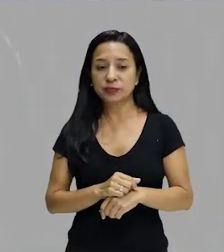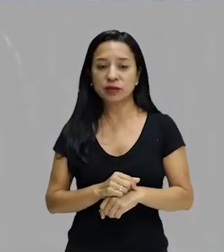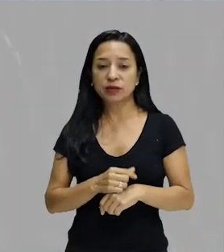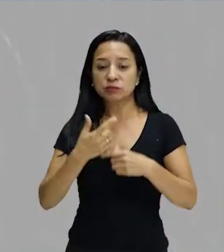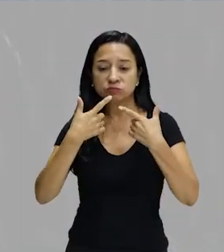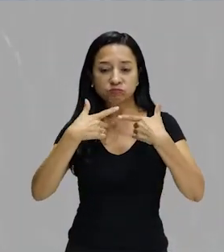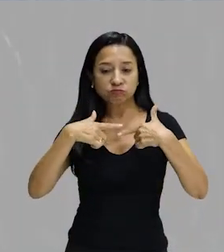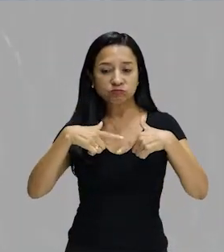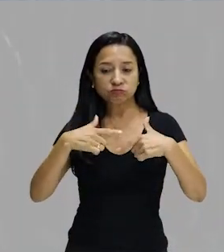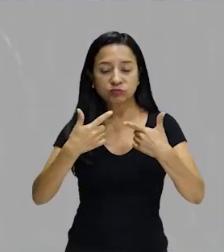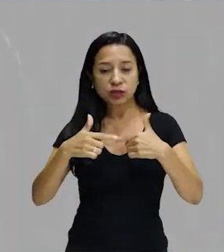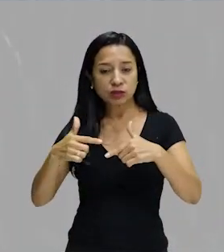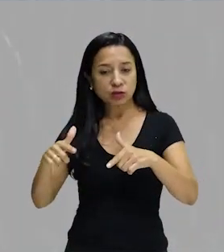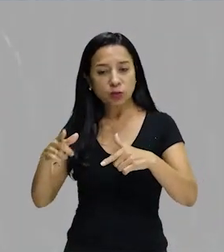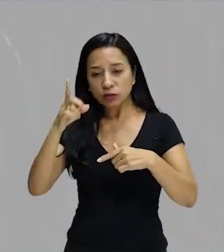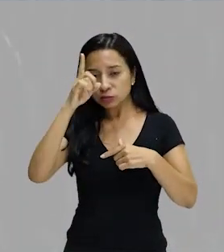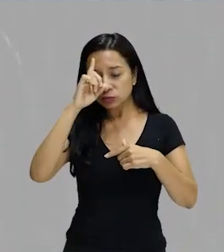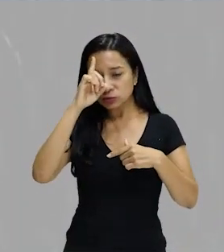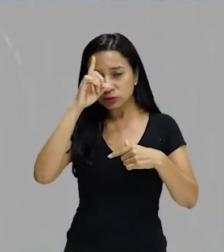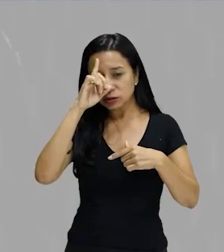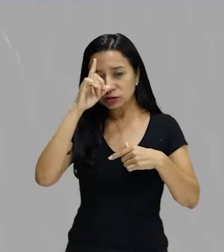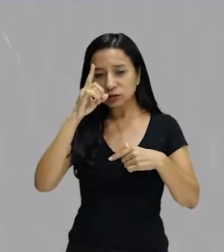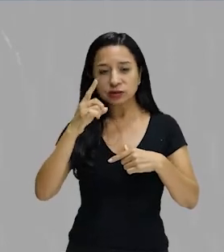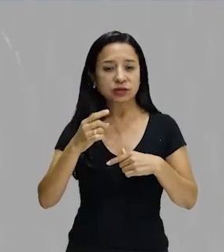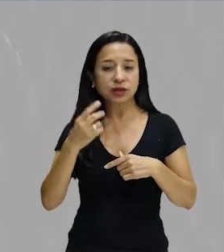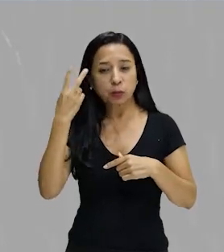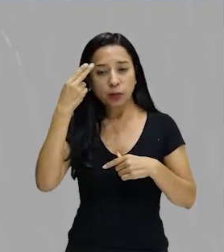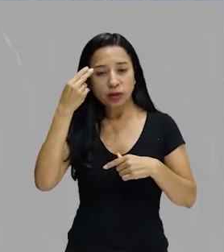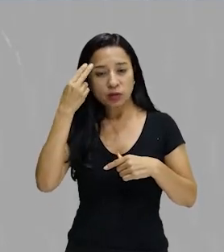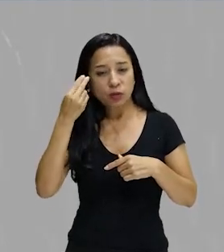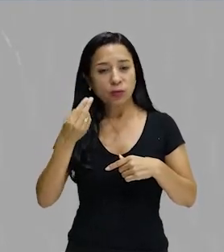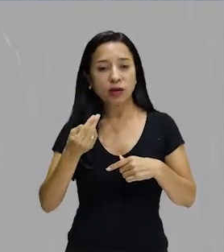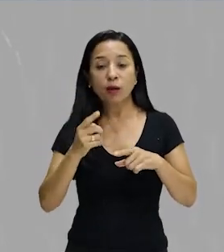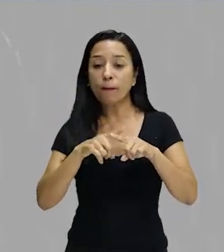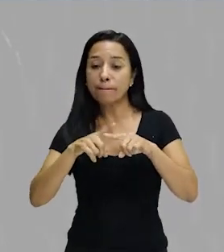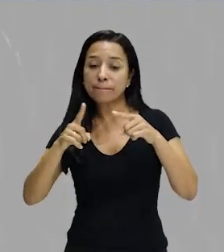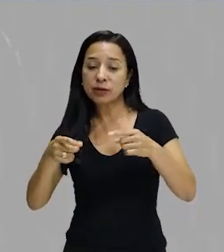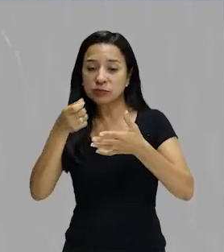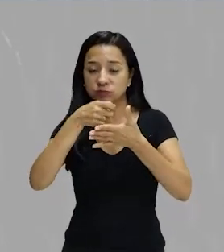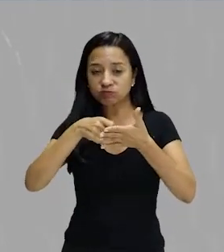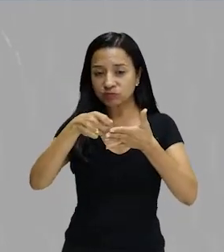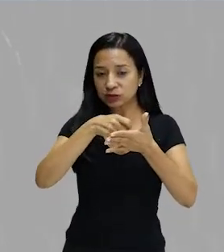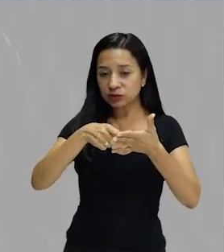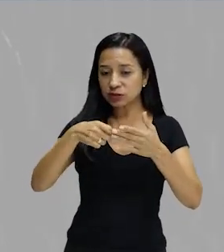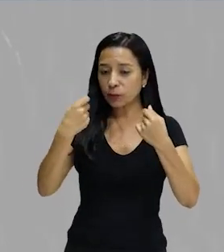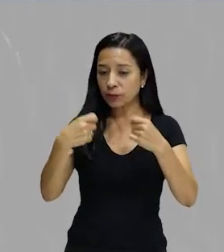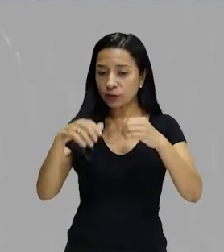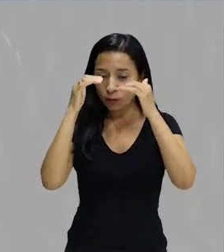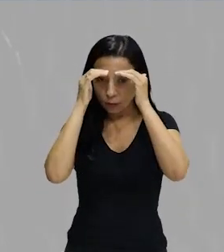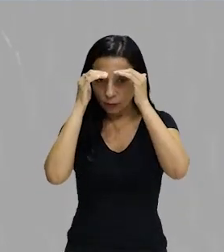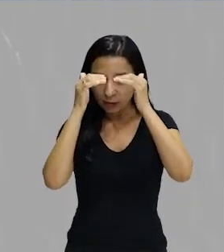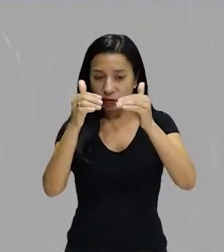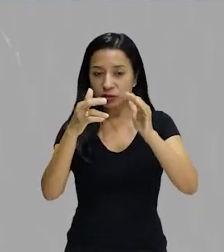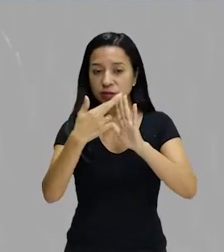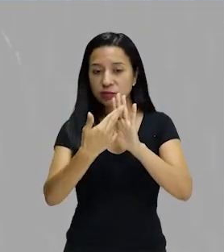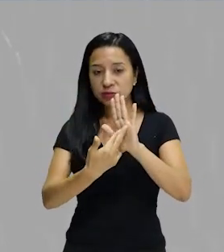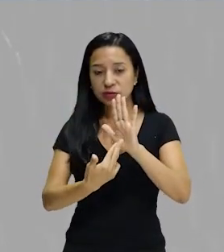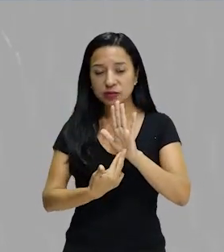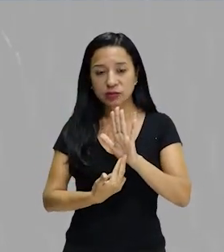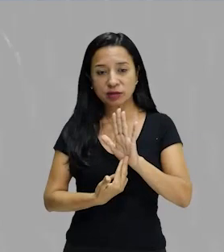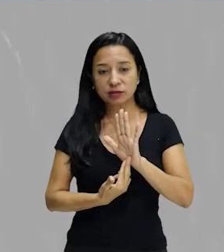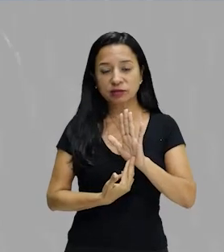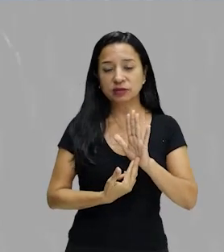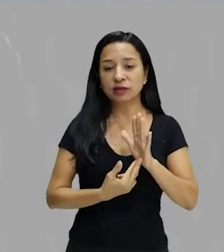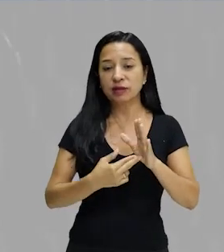é comum passá-los para a escrita. Por isso que nós precisamos ficar atentos. Por isso que eu estou sempre dizendo, façam leitura.